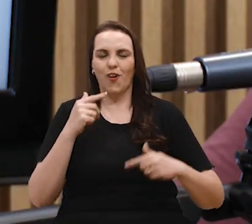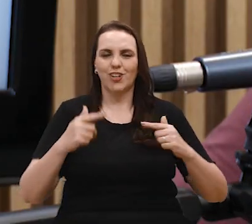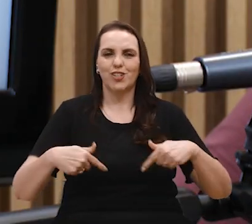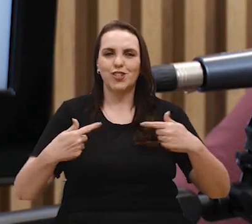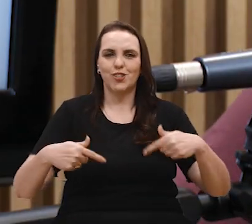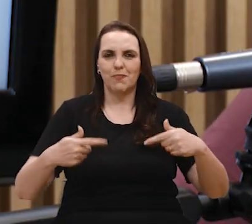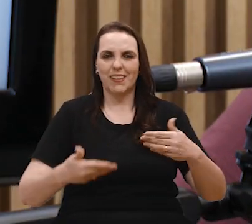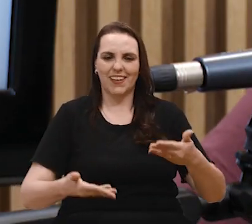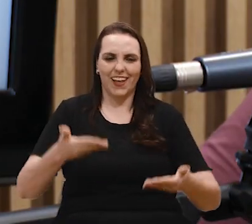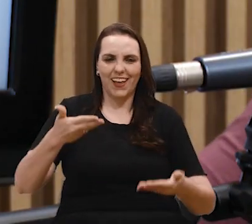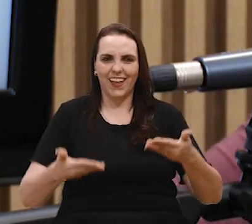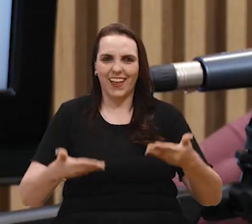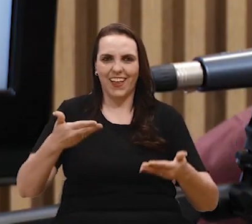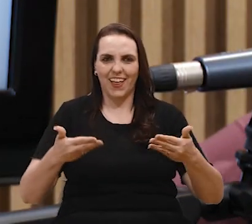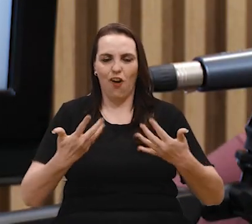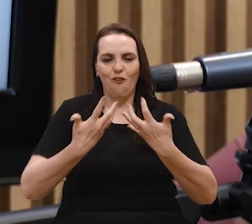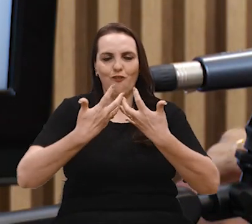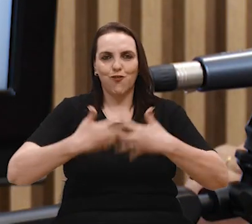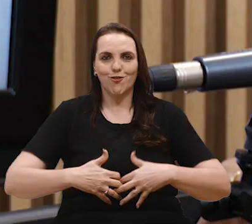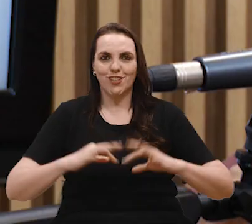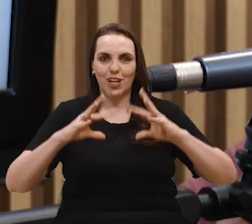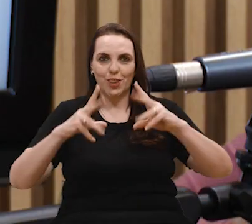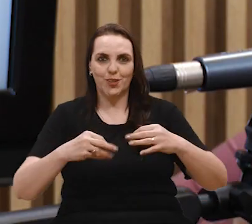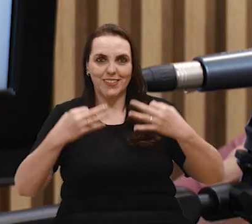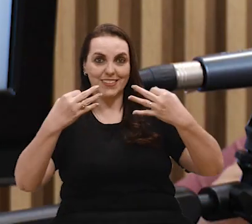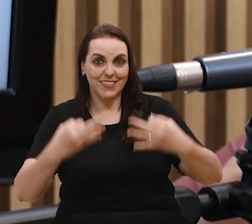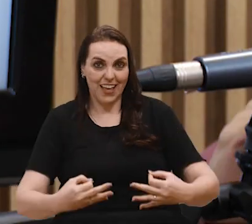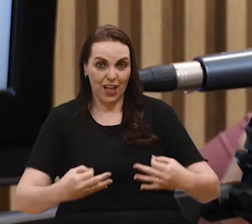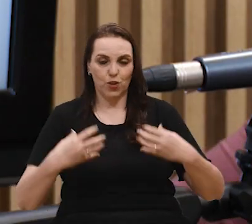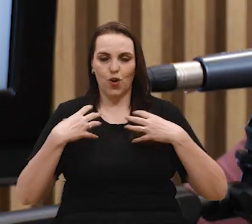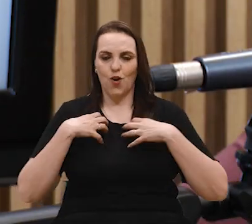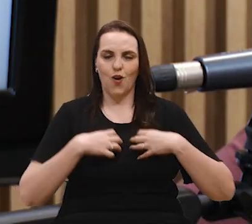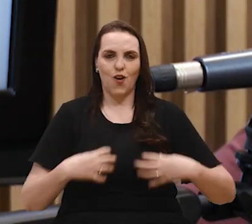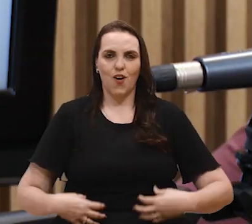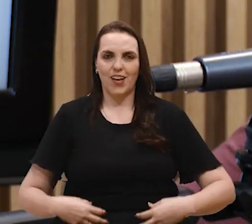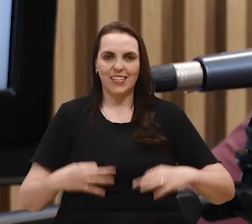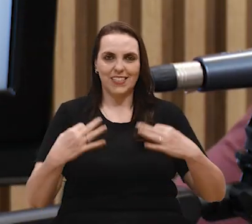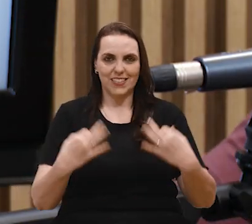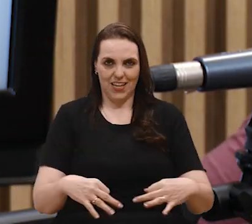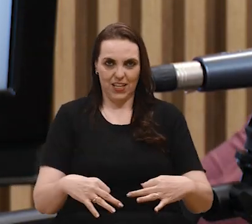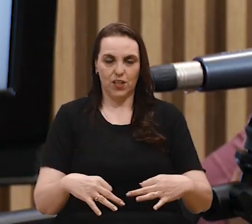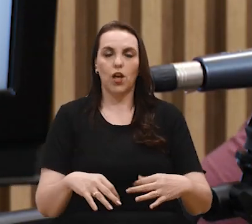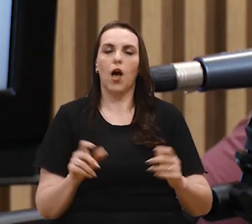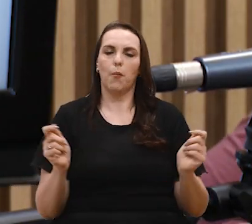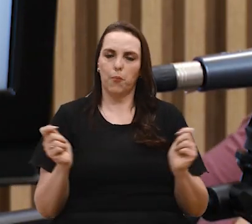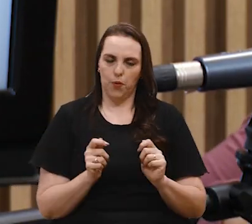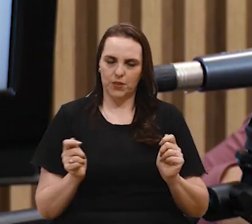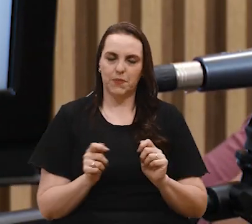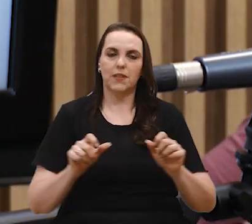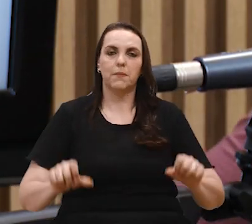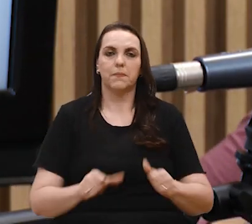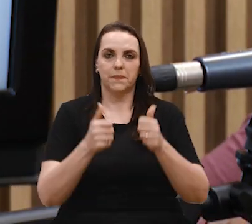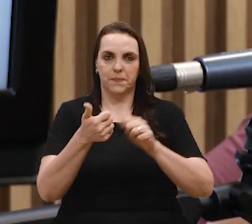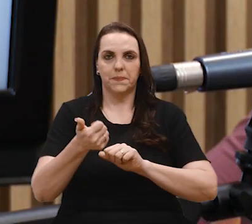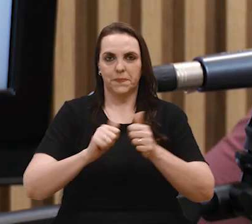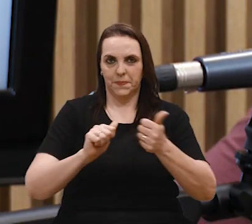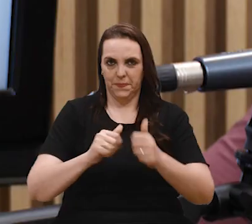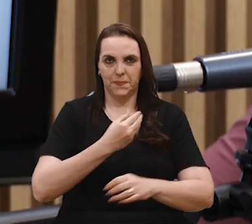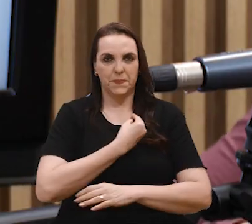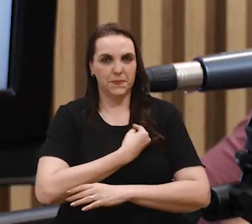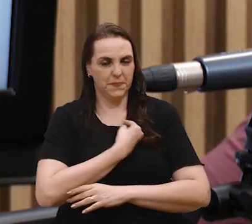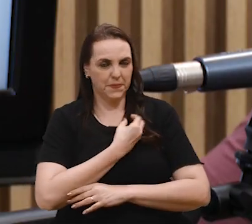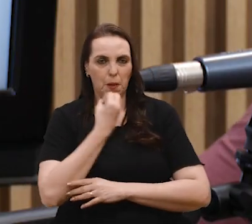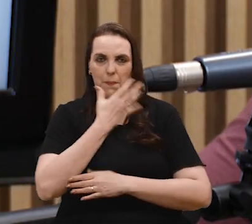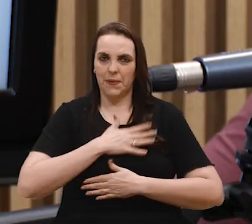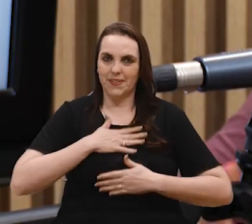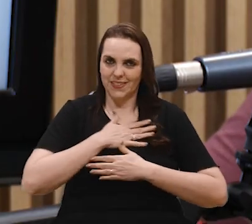geometria e balanceamento. Tem que estar tudo funcionando bem e no seu lugar. Para daí sim, para a gente ter uma melhor qualidade de